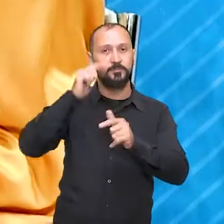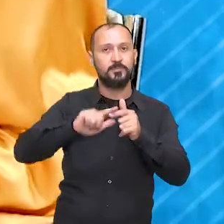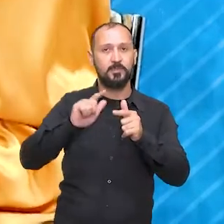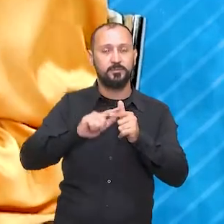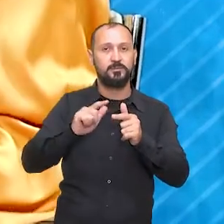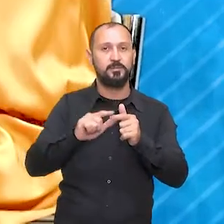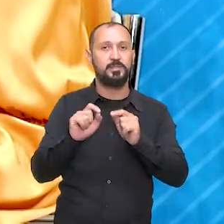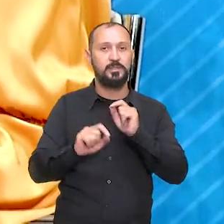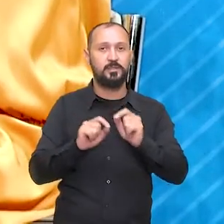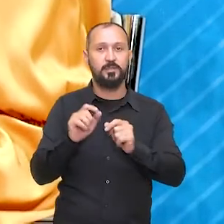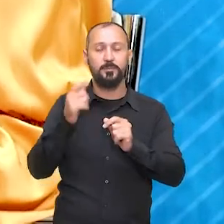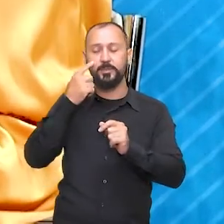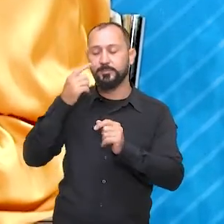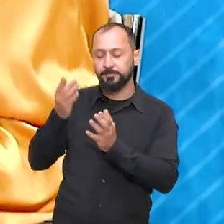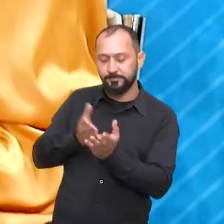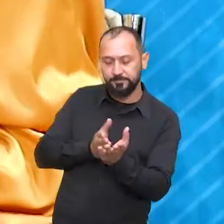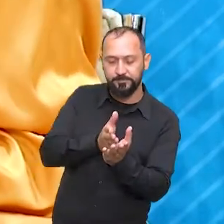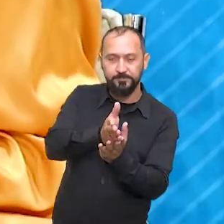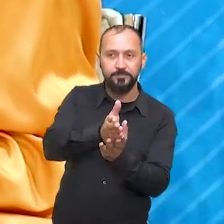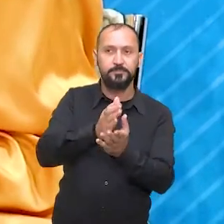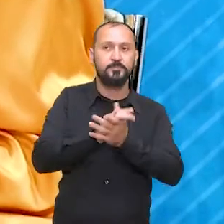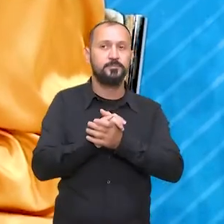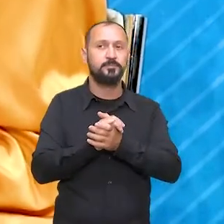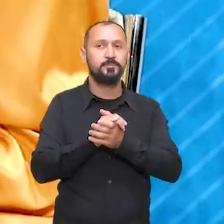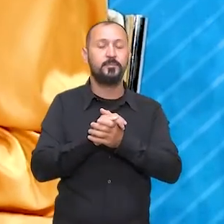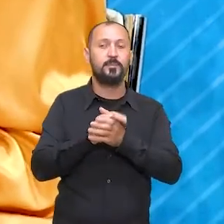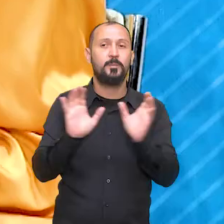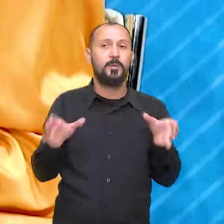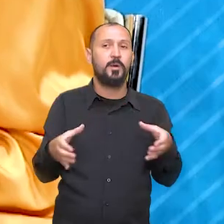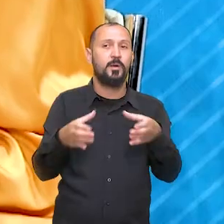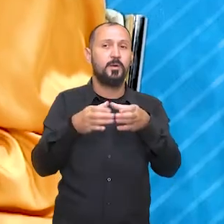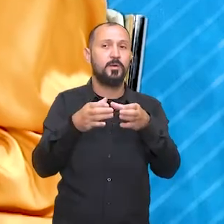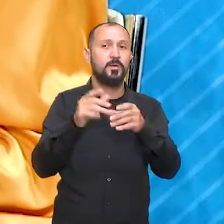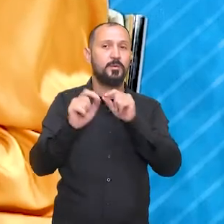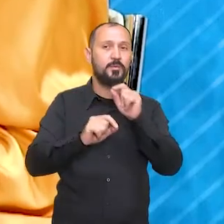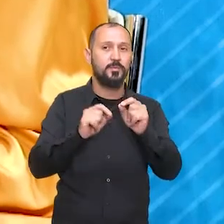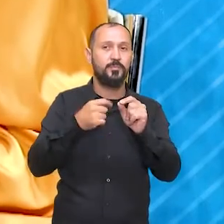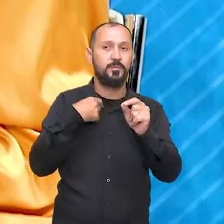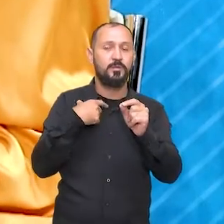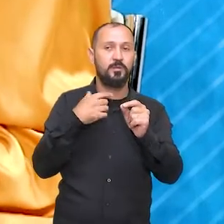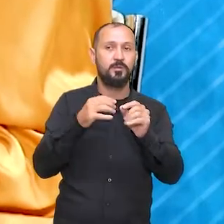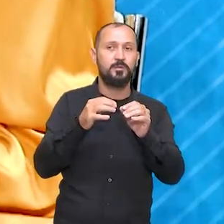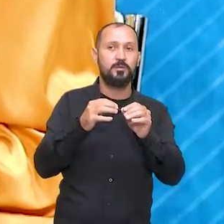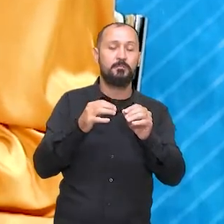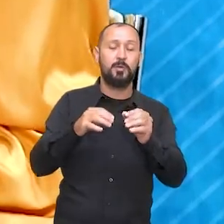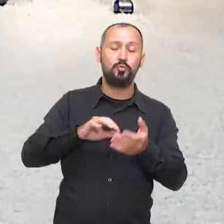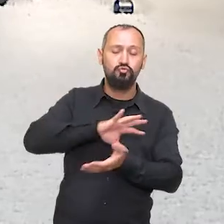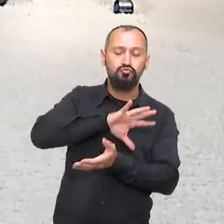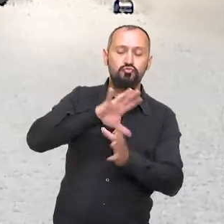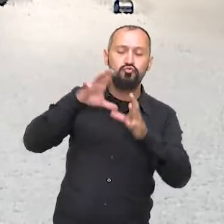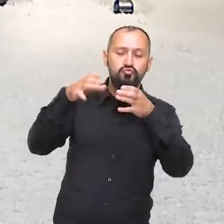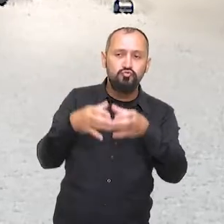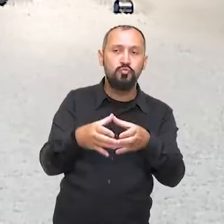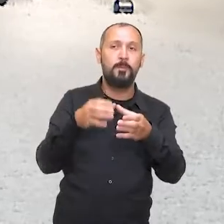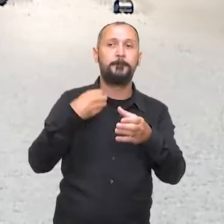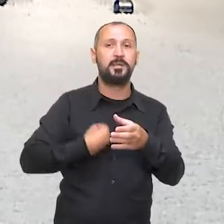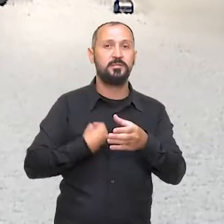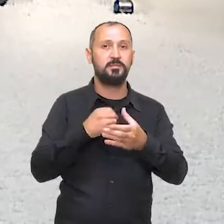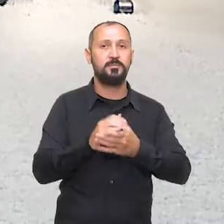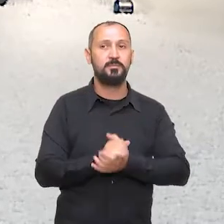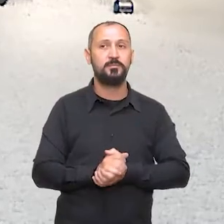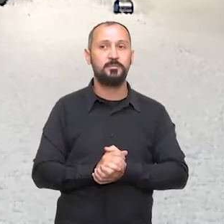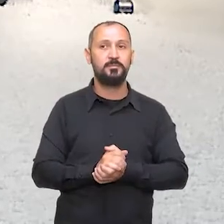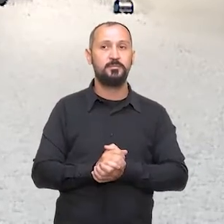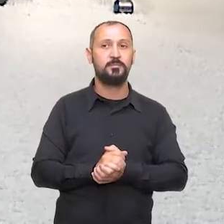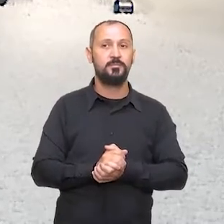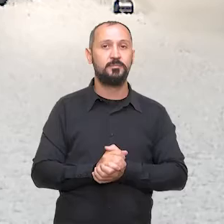dor já é um caminho. Então, a comissão, ela é para todos, né, Bia? É um caminho aberto para todos. Tem que ser, né? Tem que